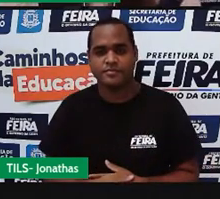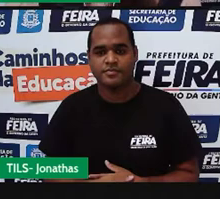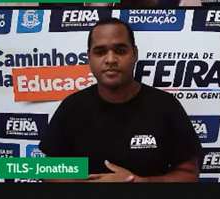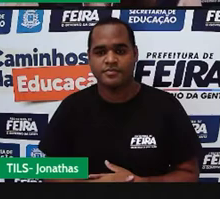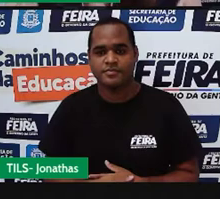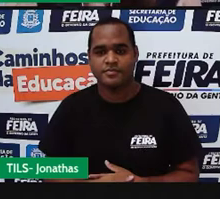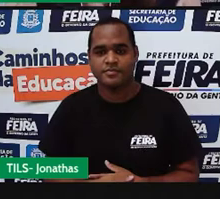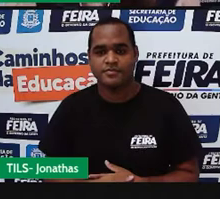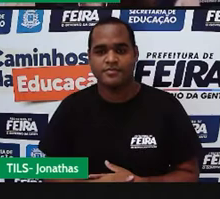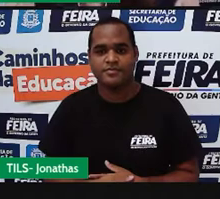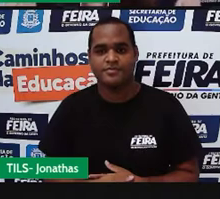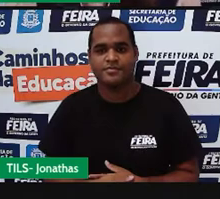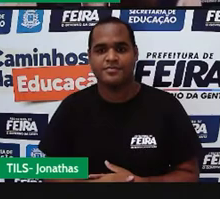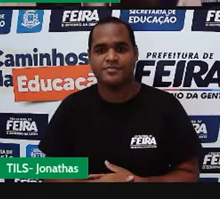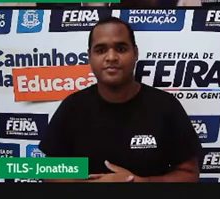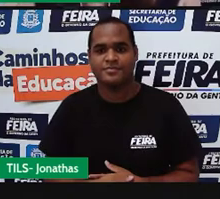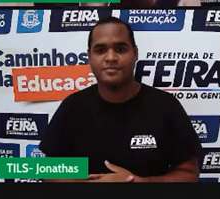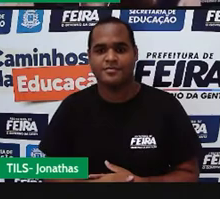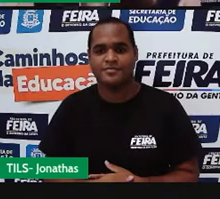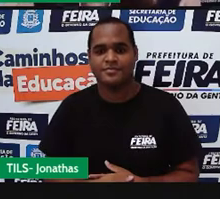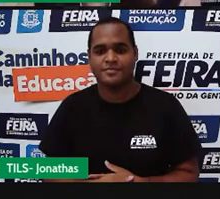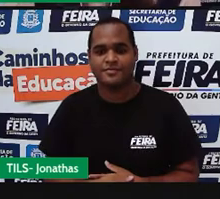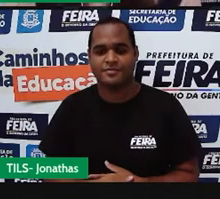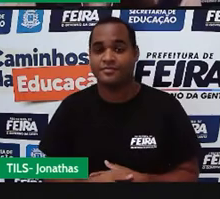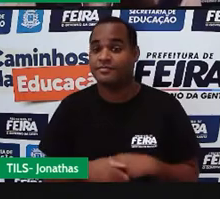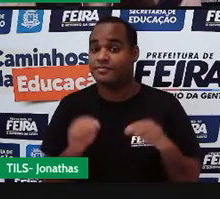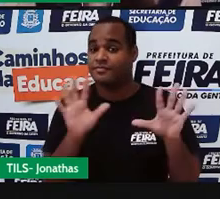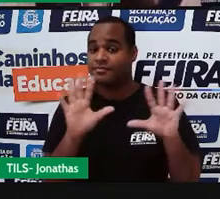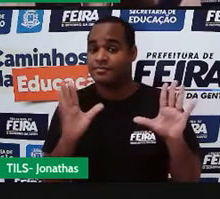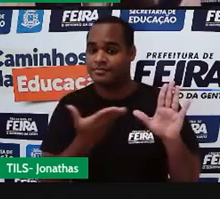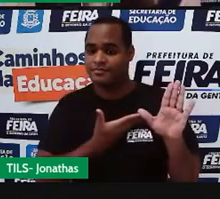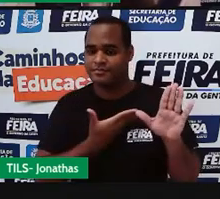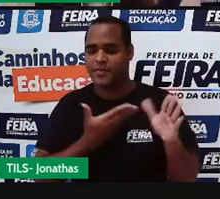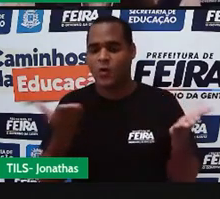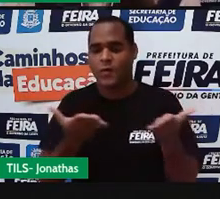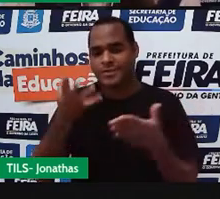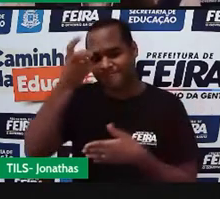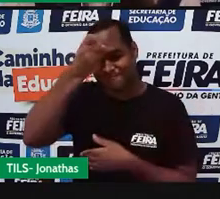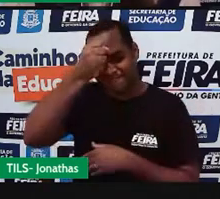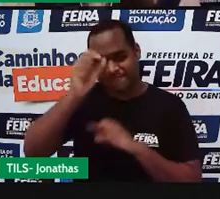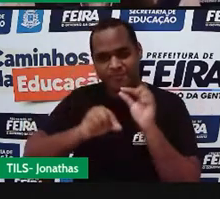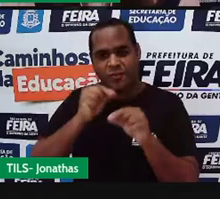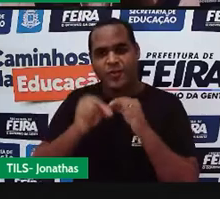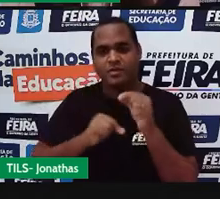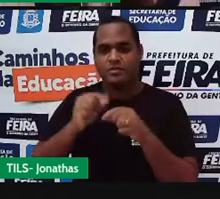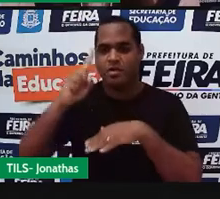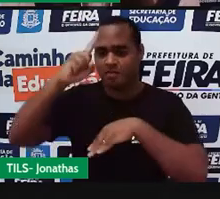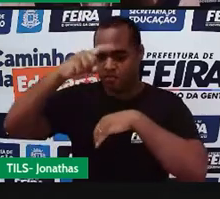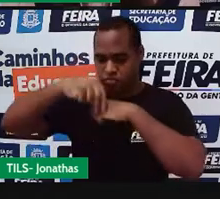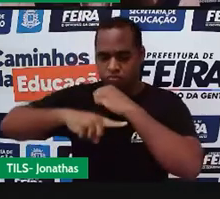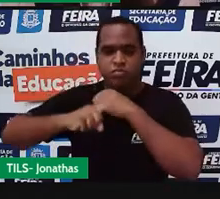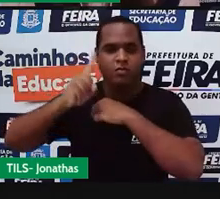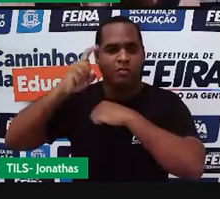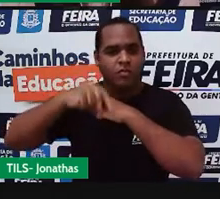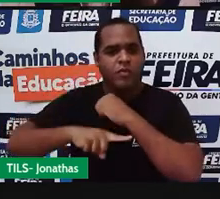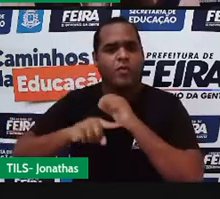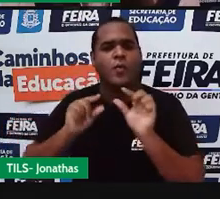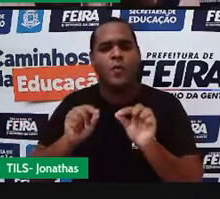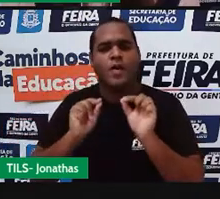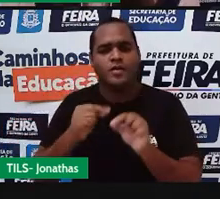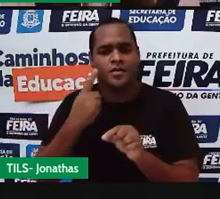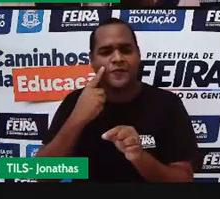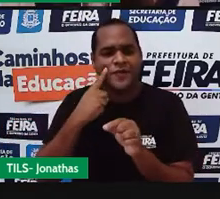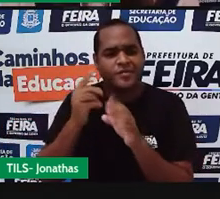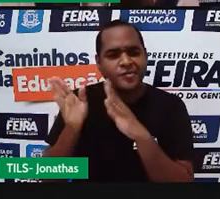maior Elaine Olá amigos hoje vamos aprender o que é o efeito estufa você